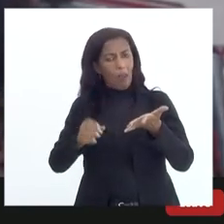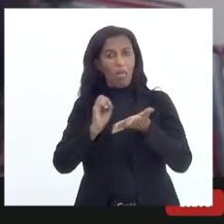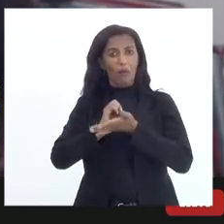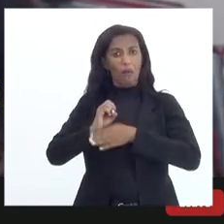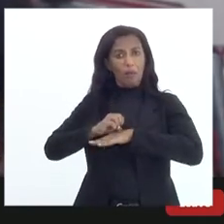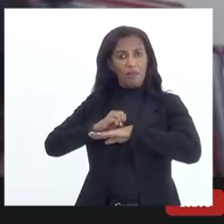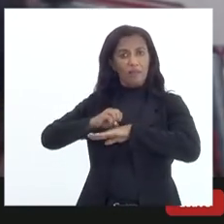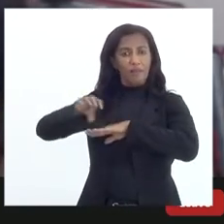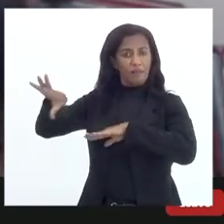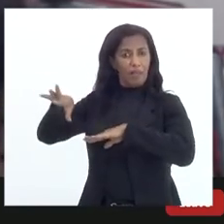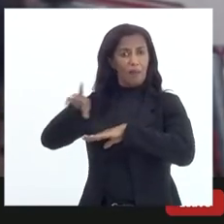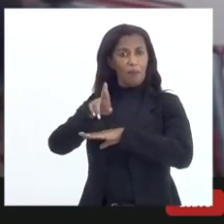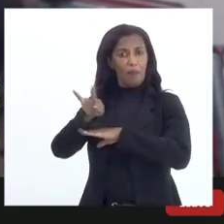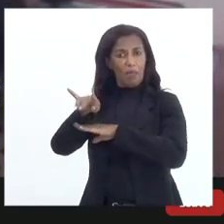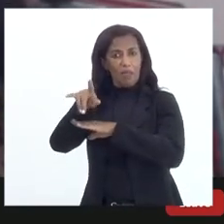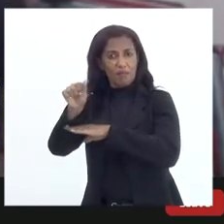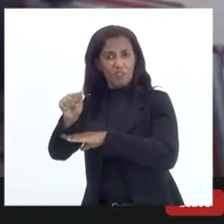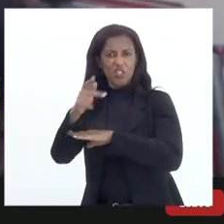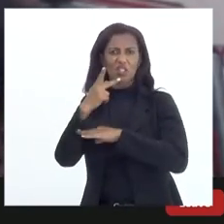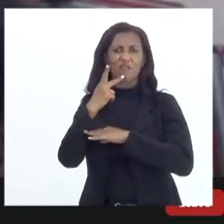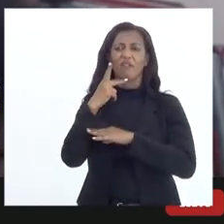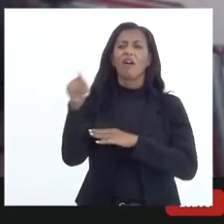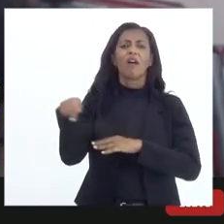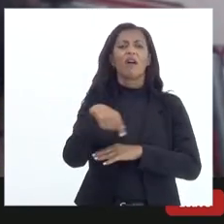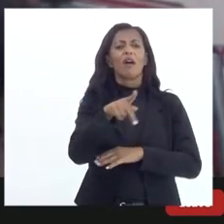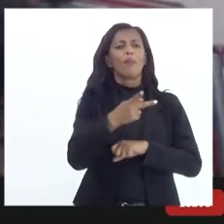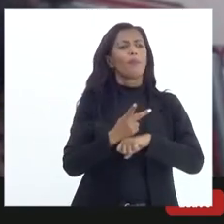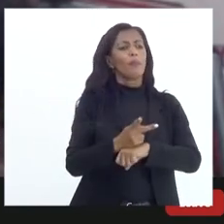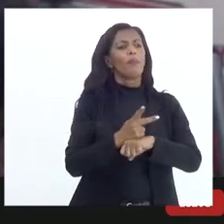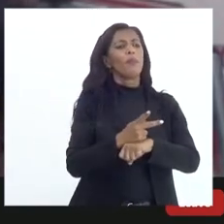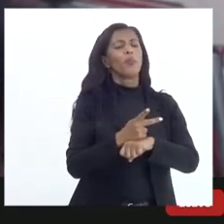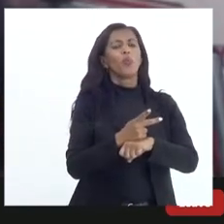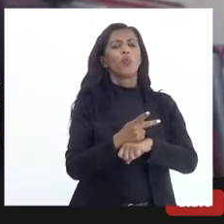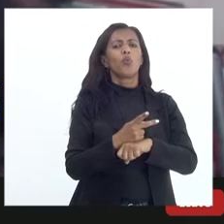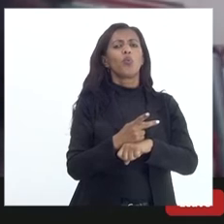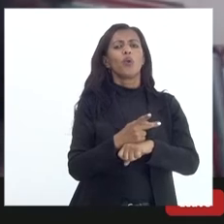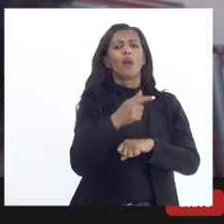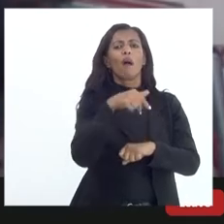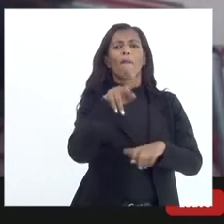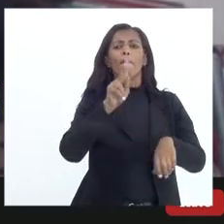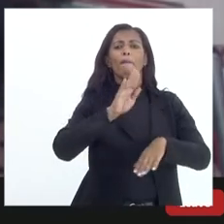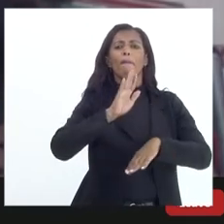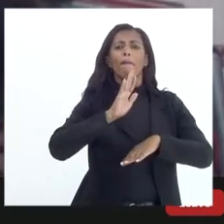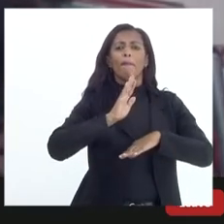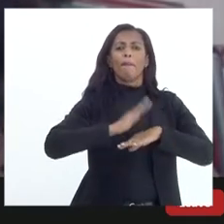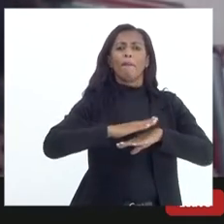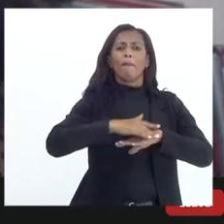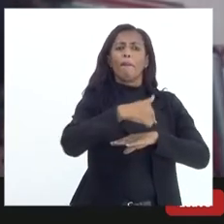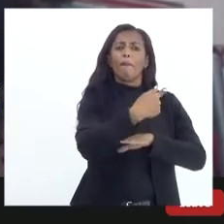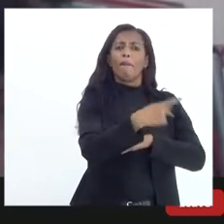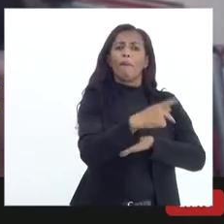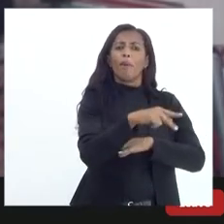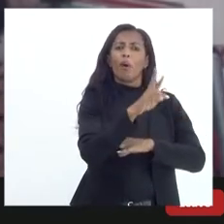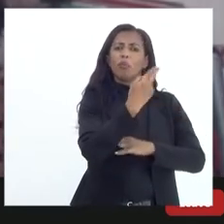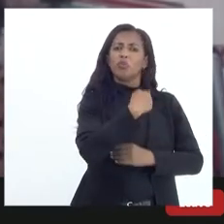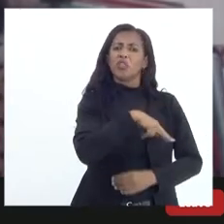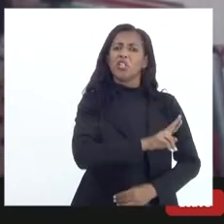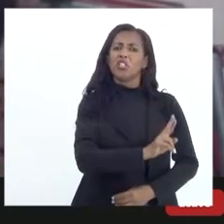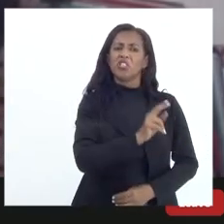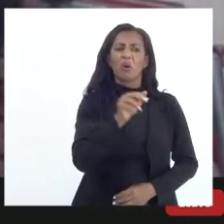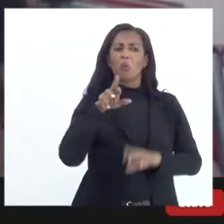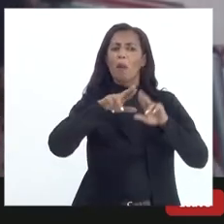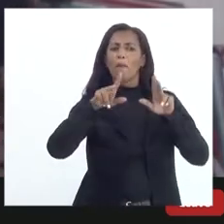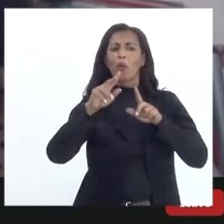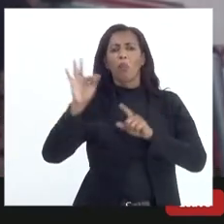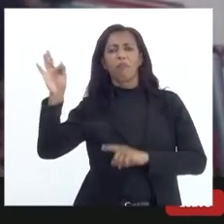recebia pareceres assim: procura uma revista de religião, esse não é um tema para a academia. Então, a gente foi ali, o Ivani